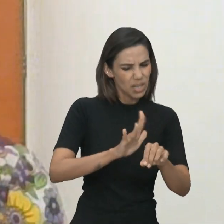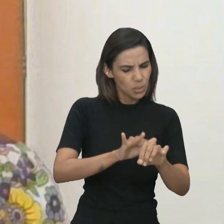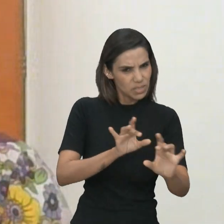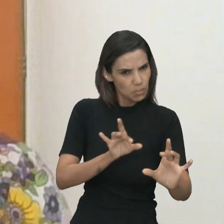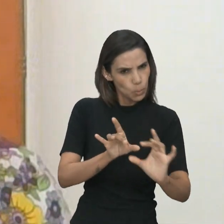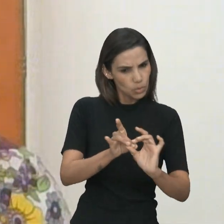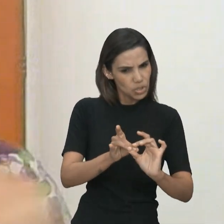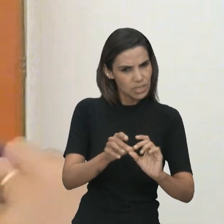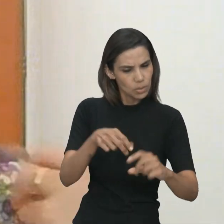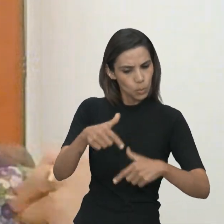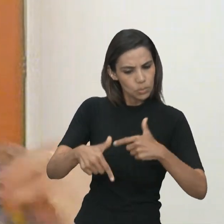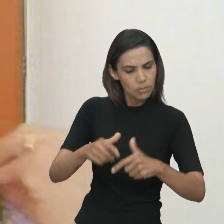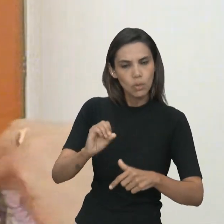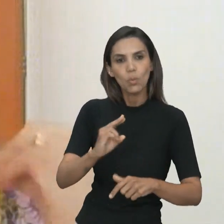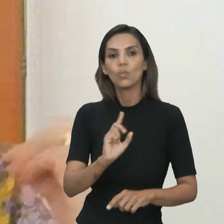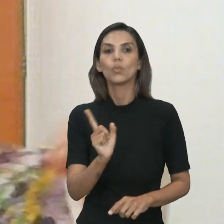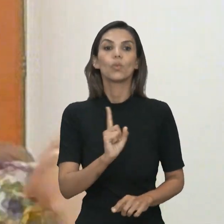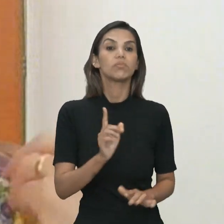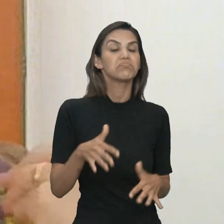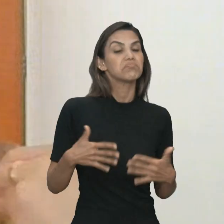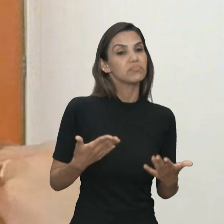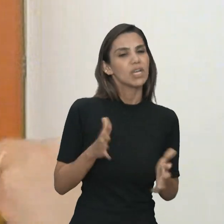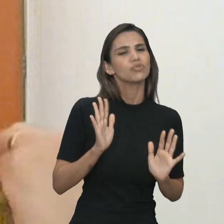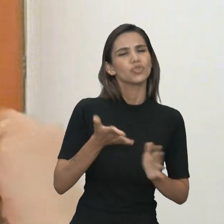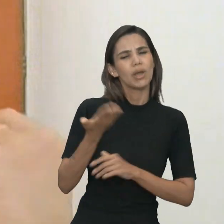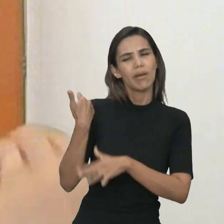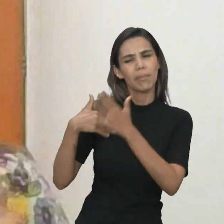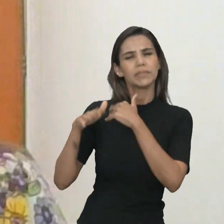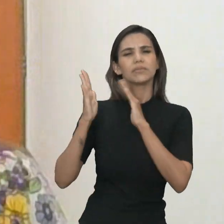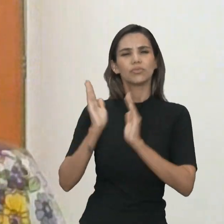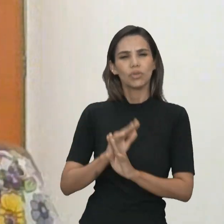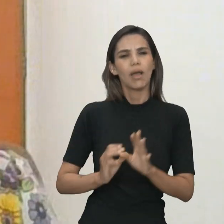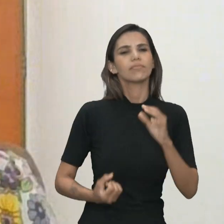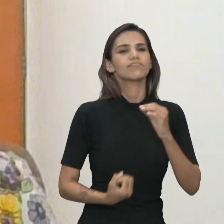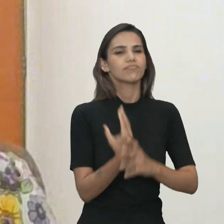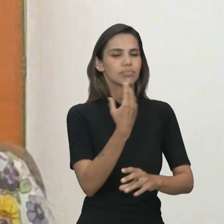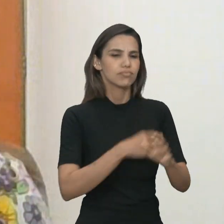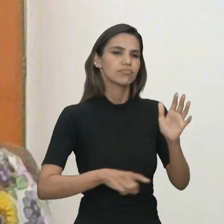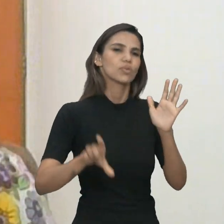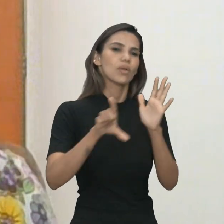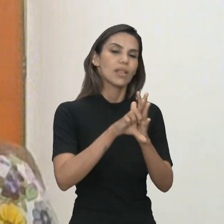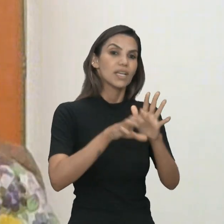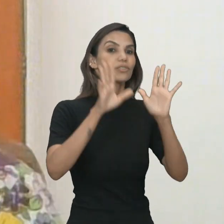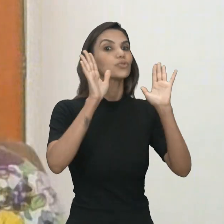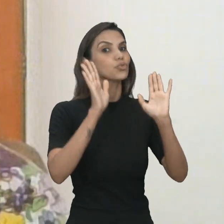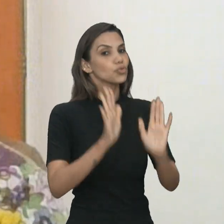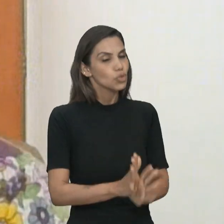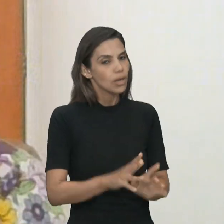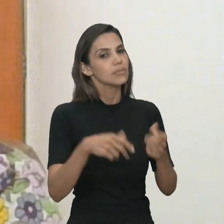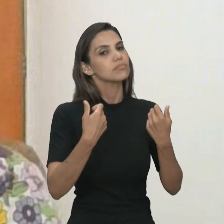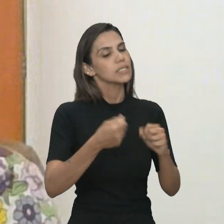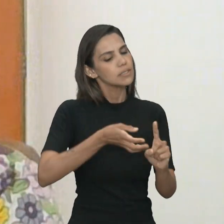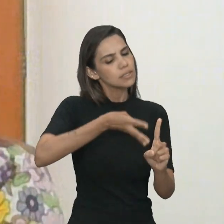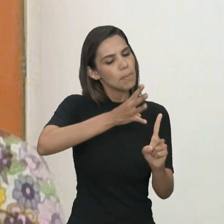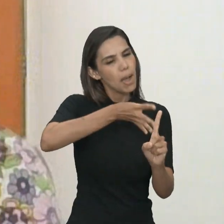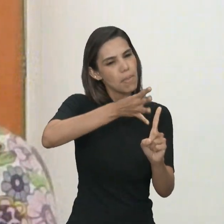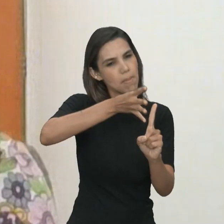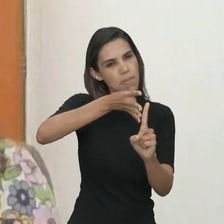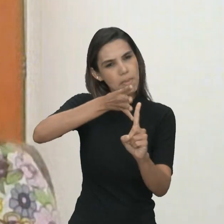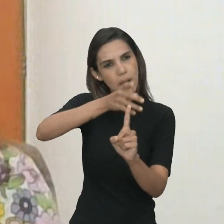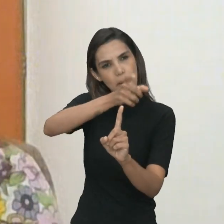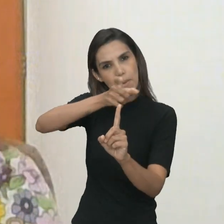Então, já havia uma preocupação lá atrás, né, quando fez a lei de instituir esse exame médico periódico. Só